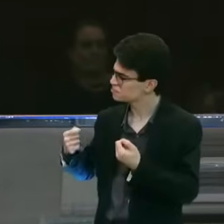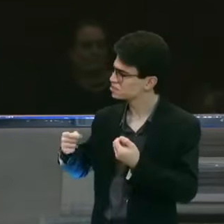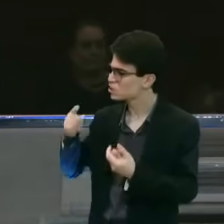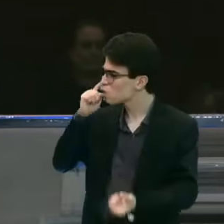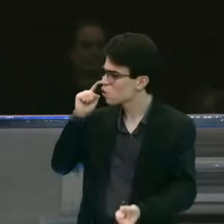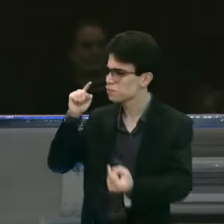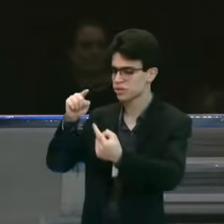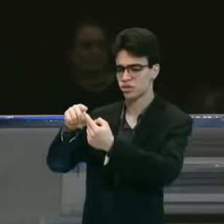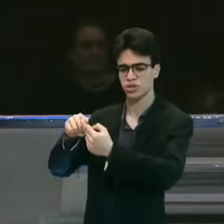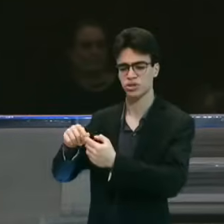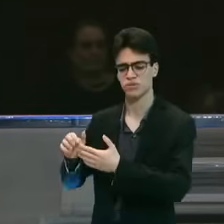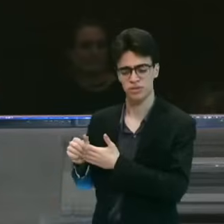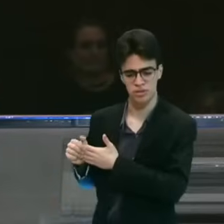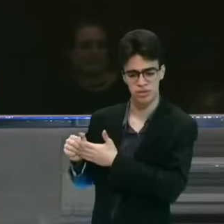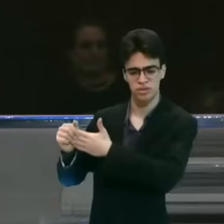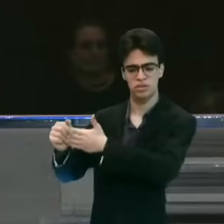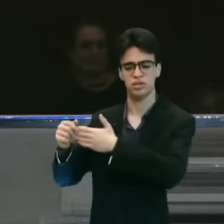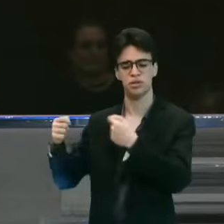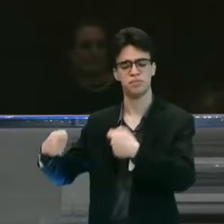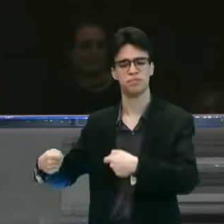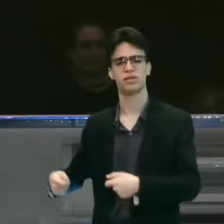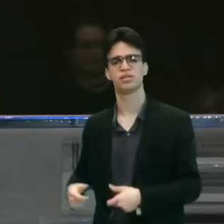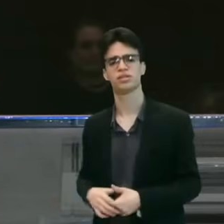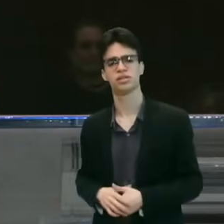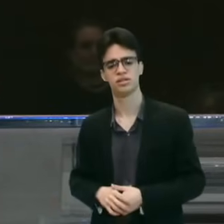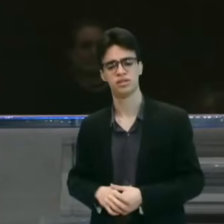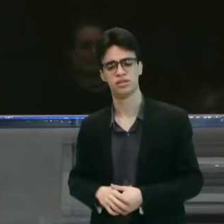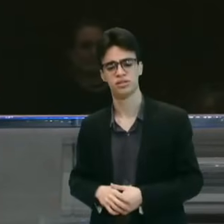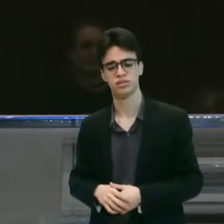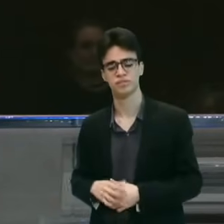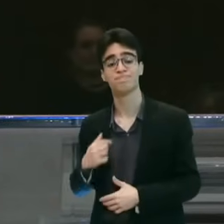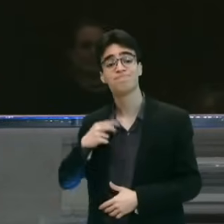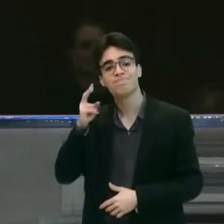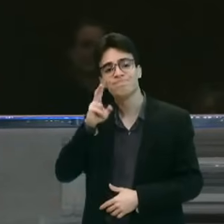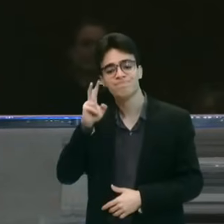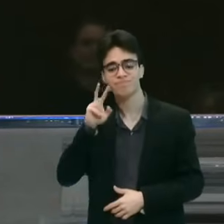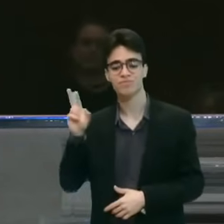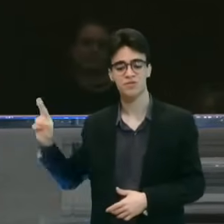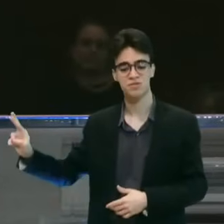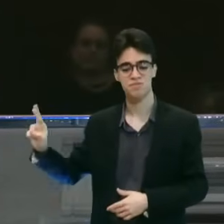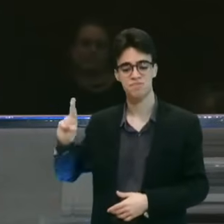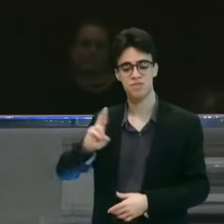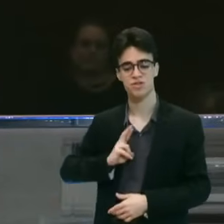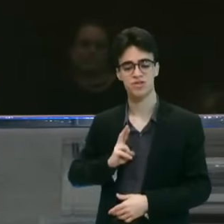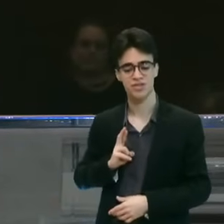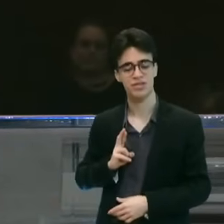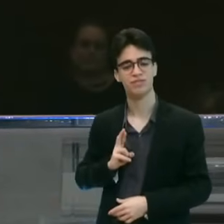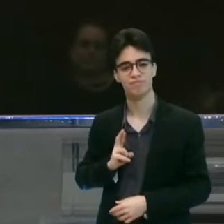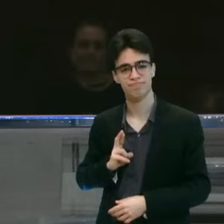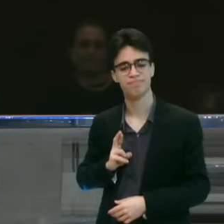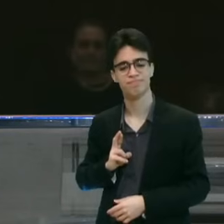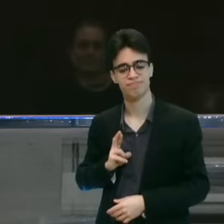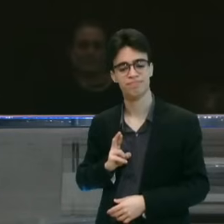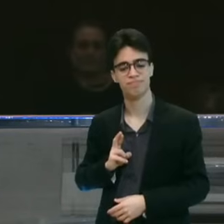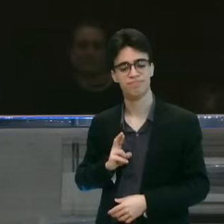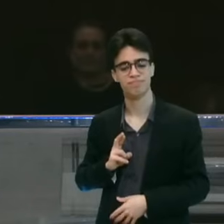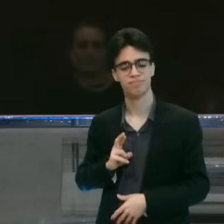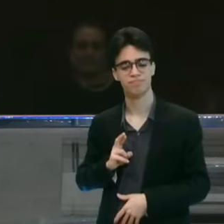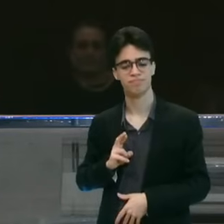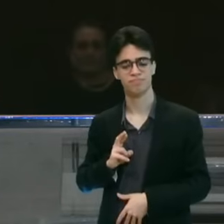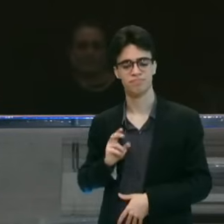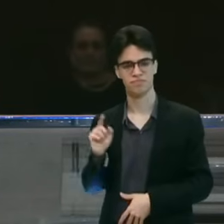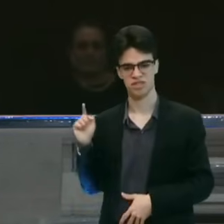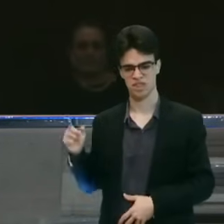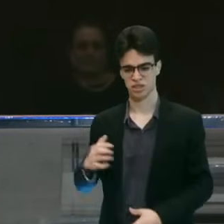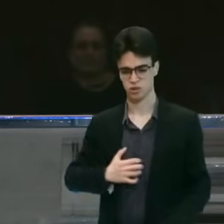um caminho para você. E aí eu me lembro da resposta do meu irmão. Ele, num